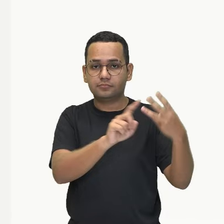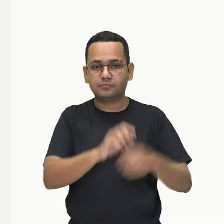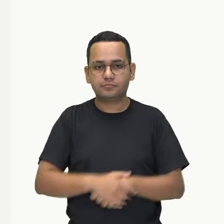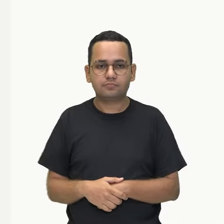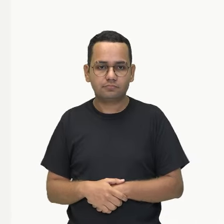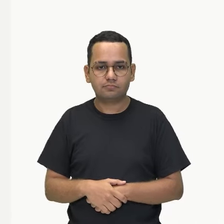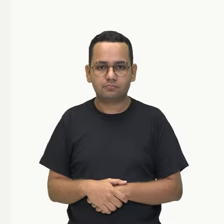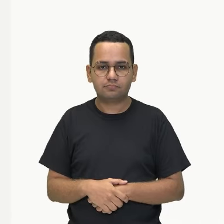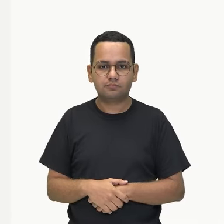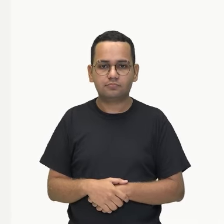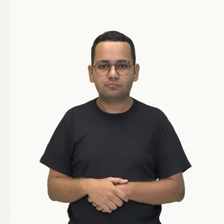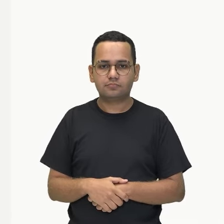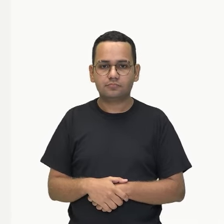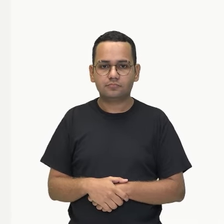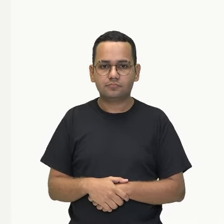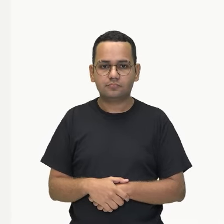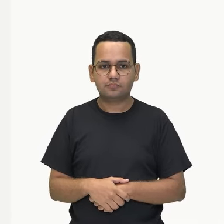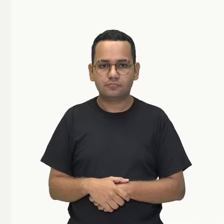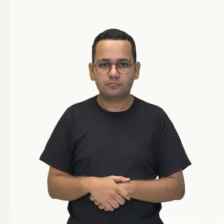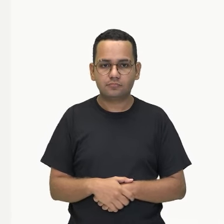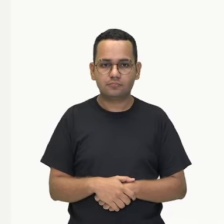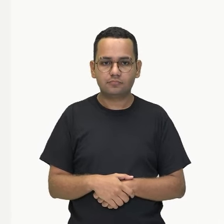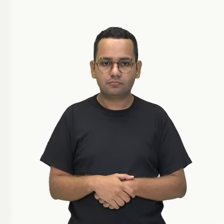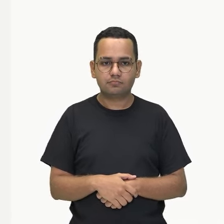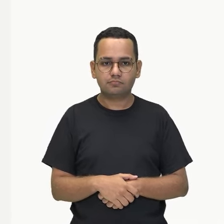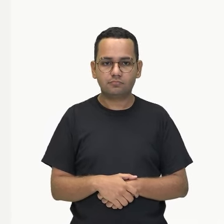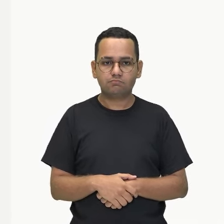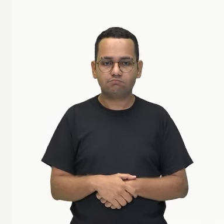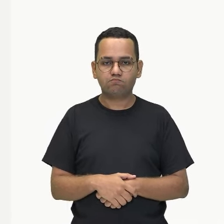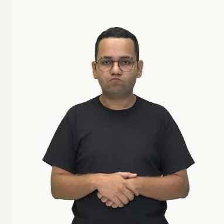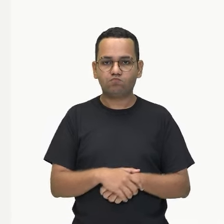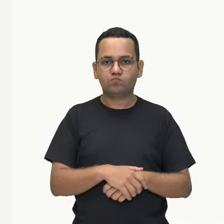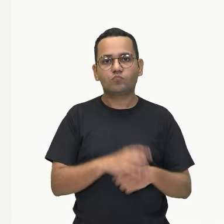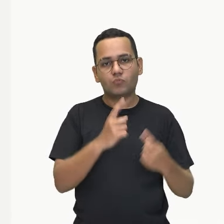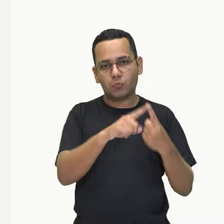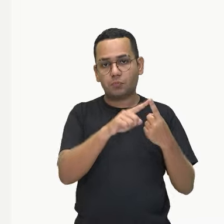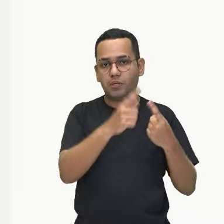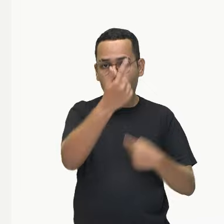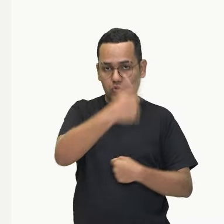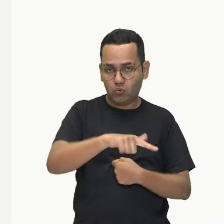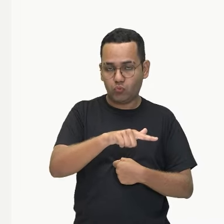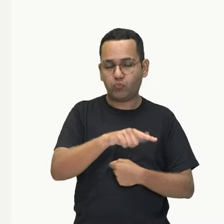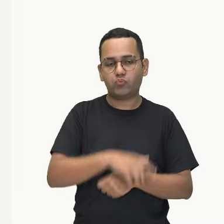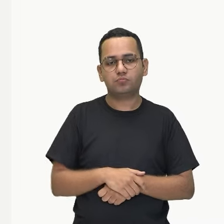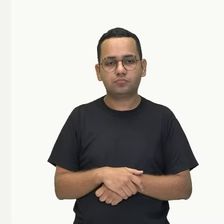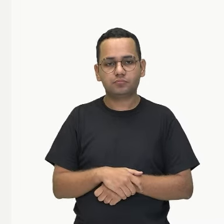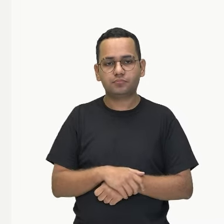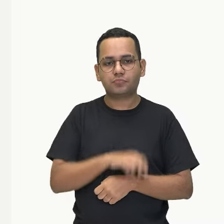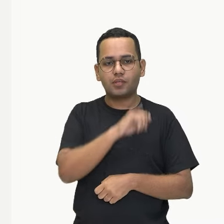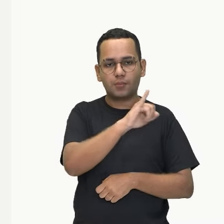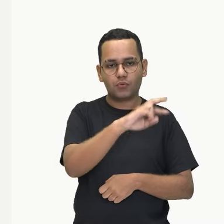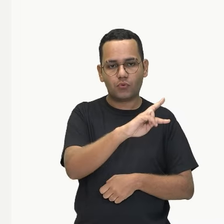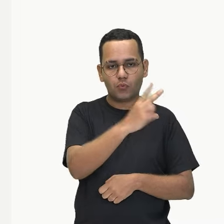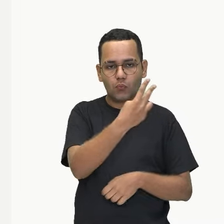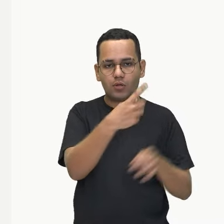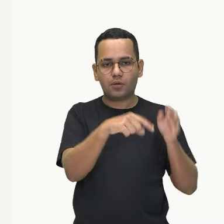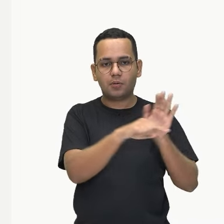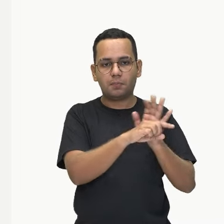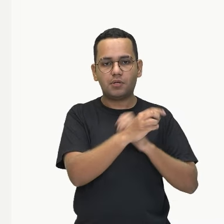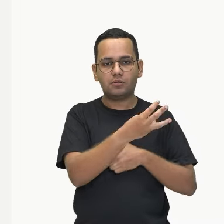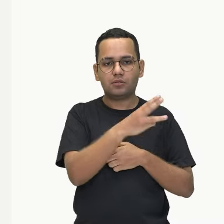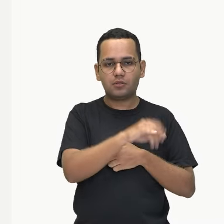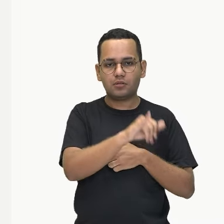procedimento, tudo igual. Repete o meu primeiro polinômio. Y ao quadrado